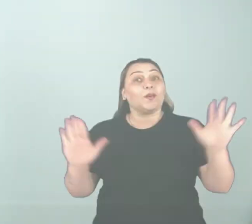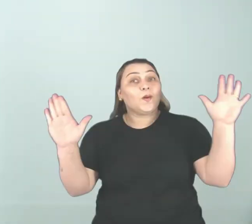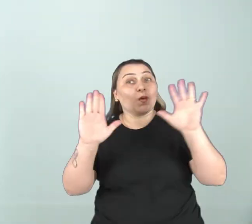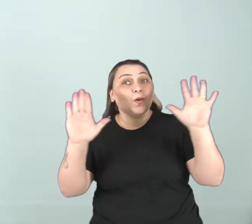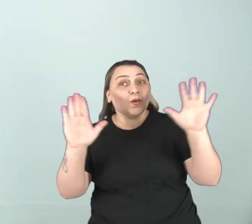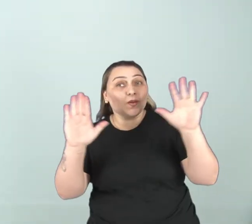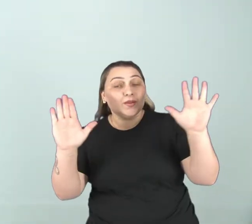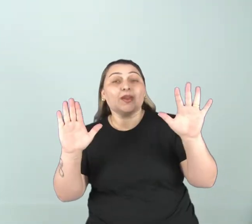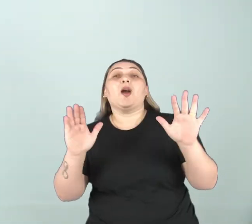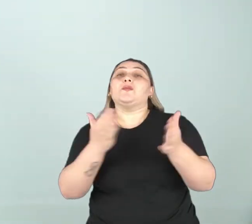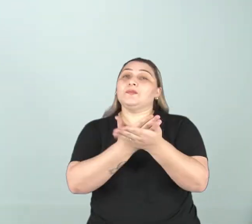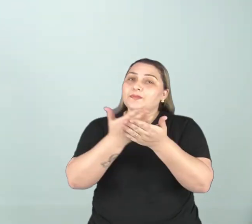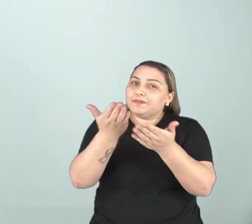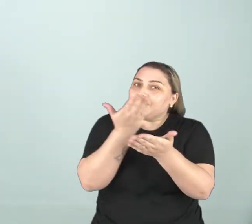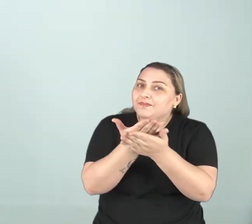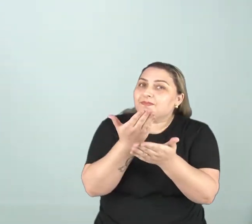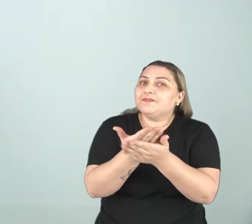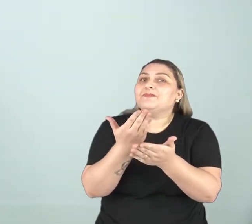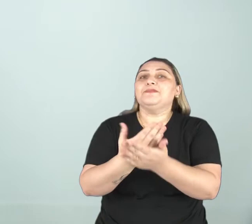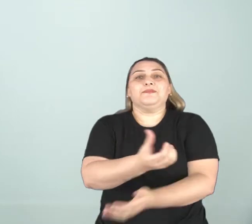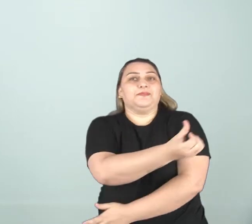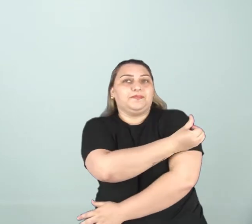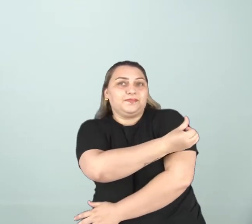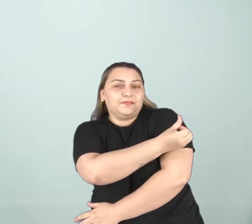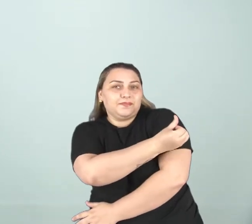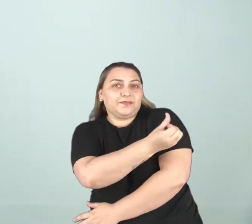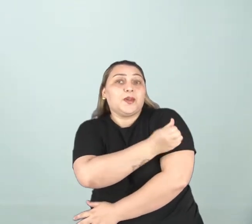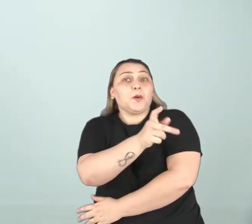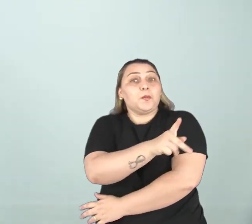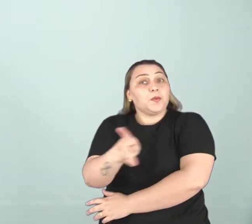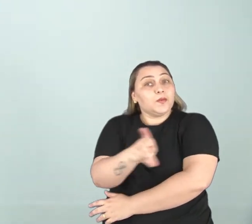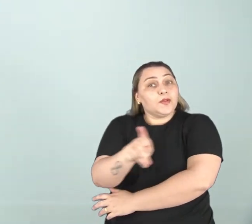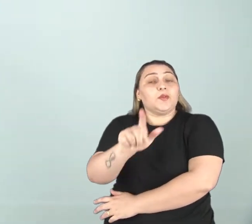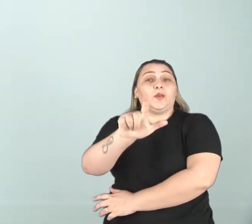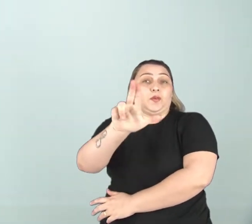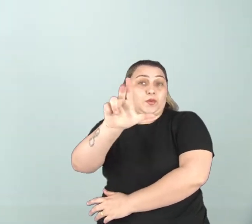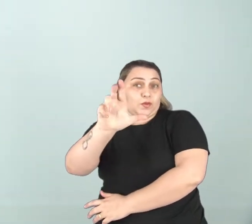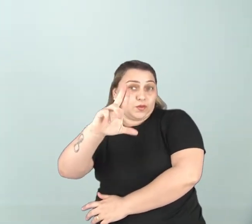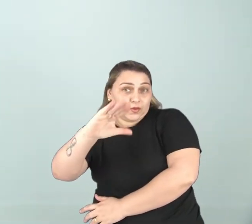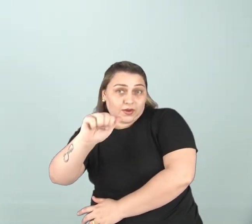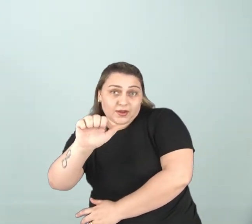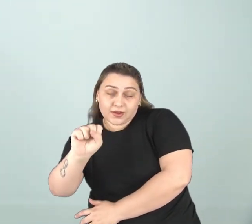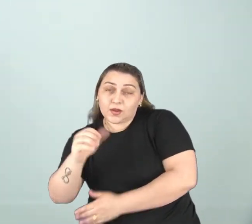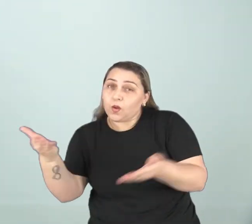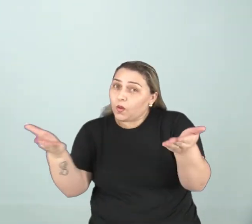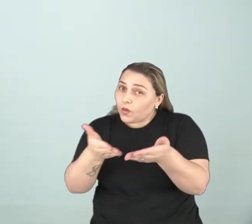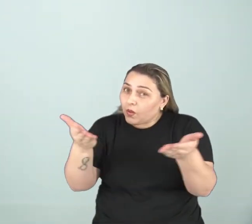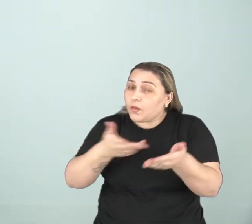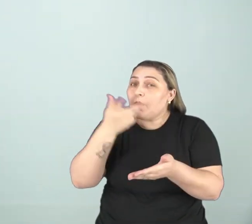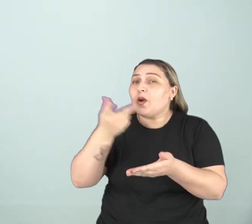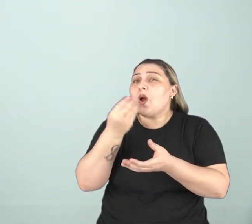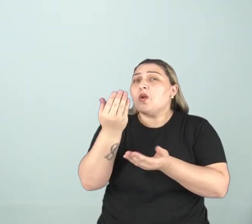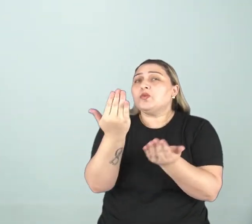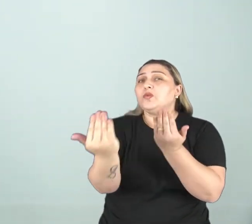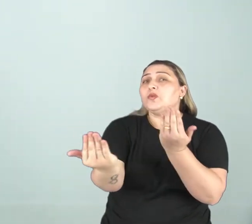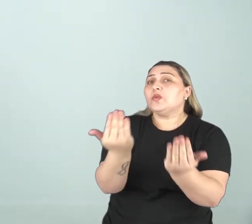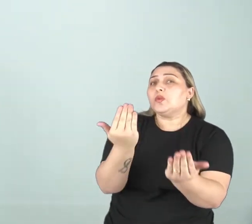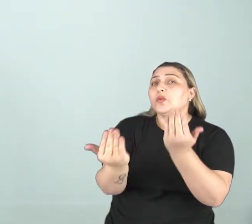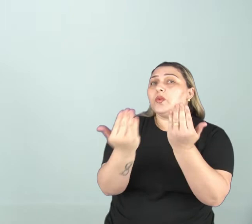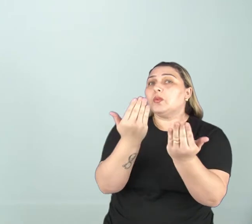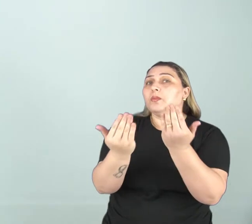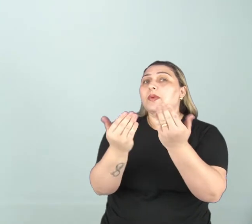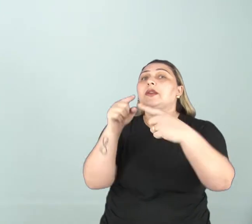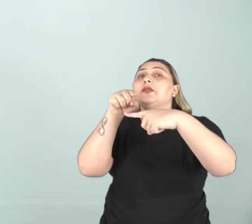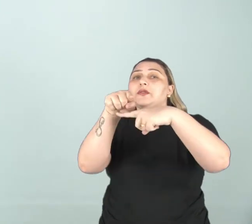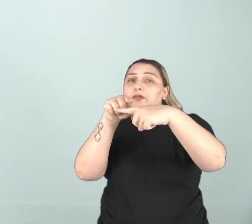Olá pessoal, está começando mais uma aula do sexto ano, sou o professor Lucas e hoje nós vamos falar um pouquinho sobre comparação de